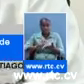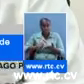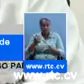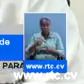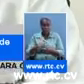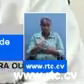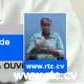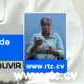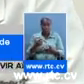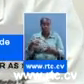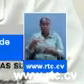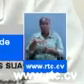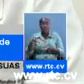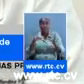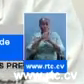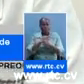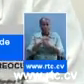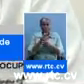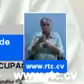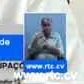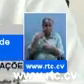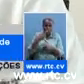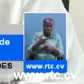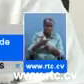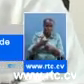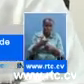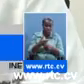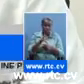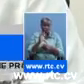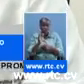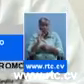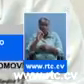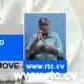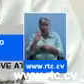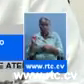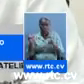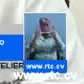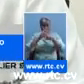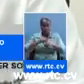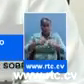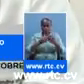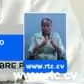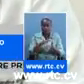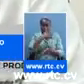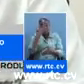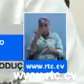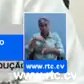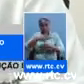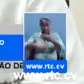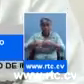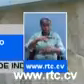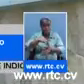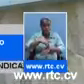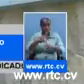mas estão aparecendo focos novos todos os dias. E, portanto, a dinâmica da epidemia está muito